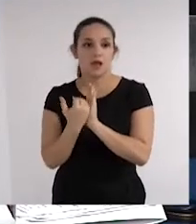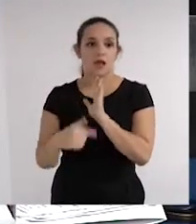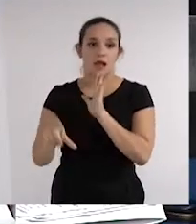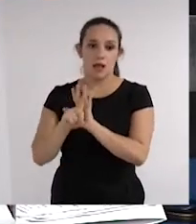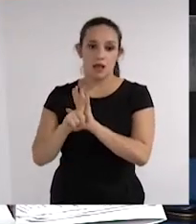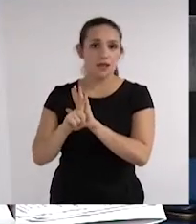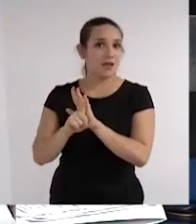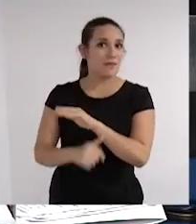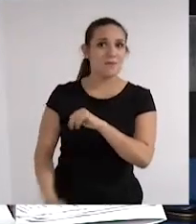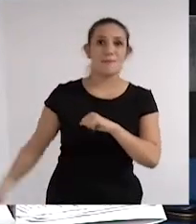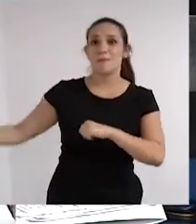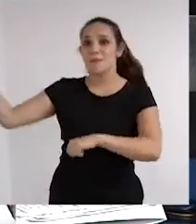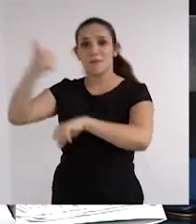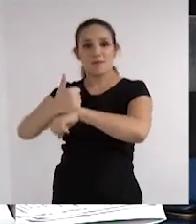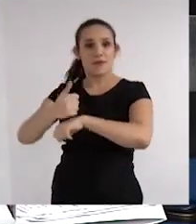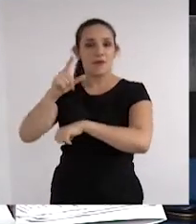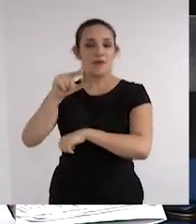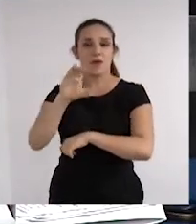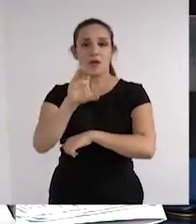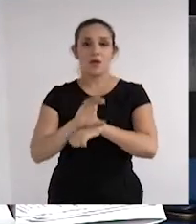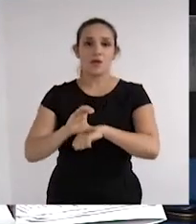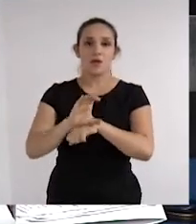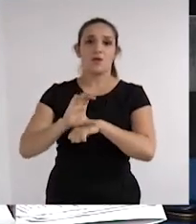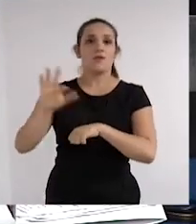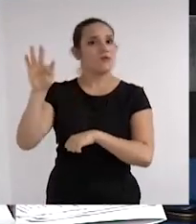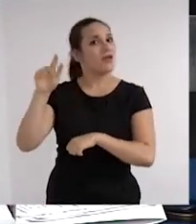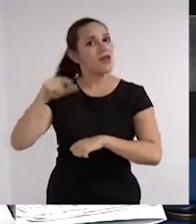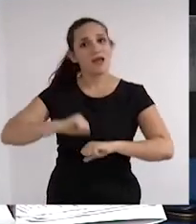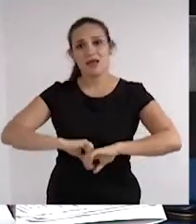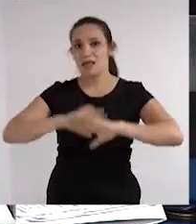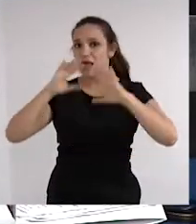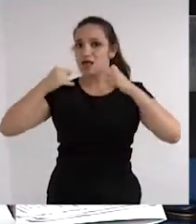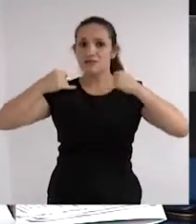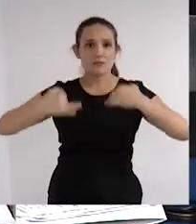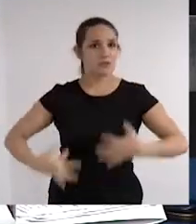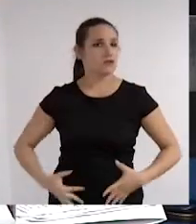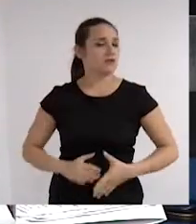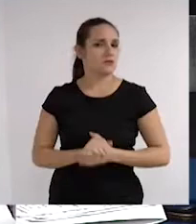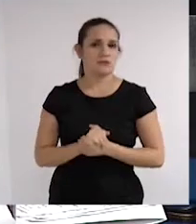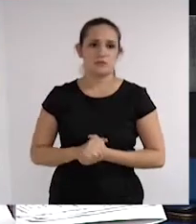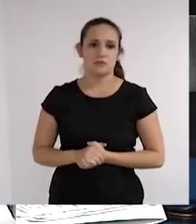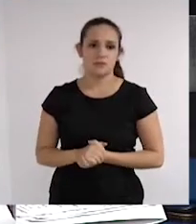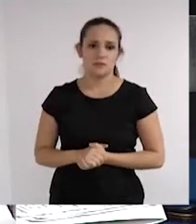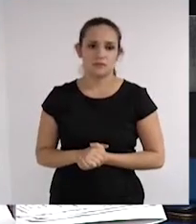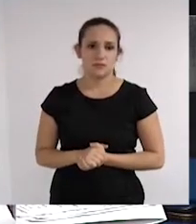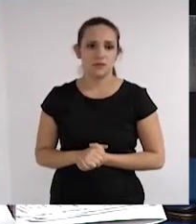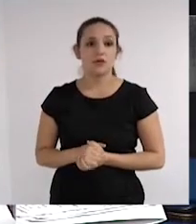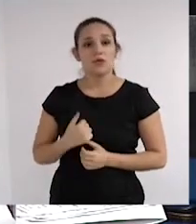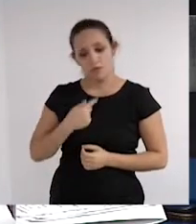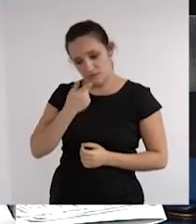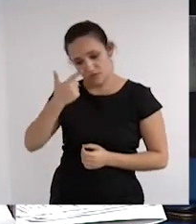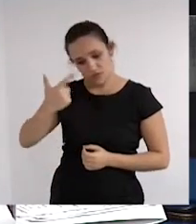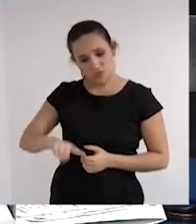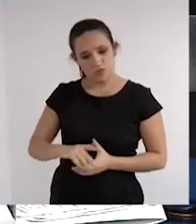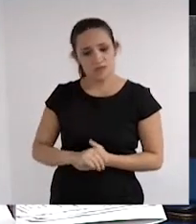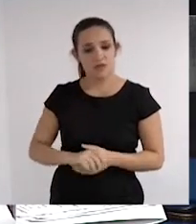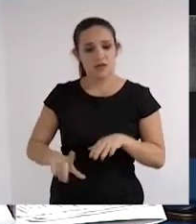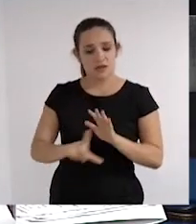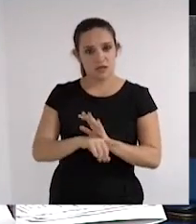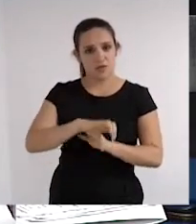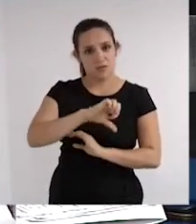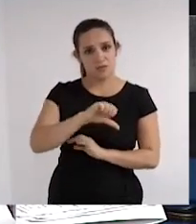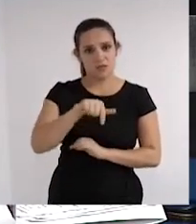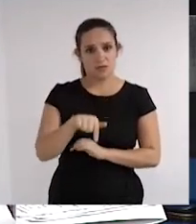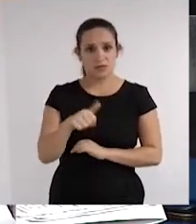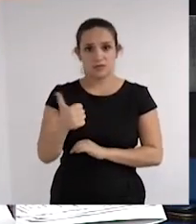lei maior, que é a Constituição Federal, que é clara, e, inclusive, como eu repeti, a Lei